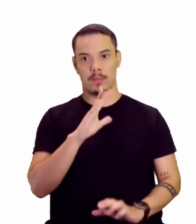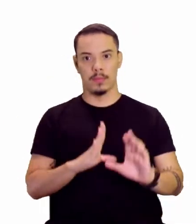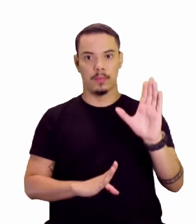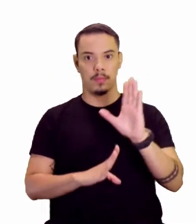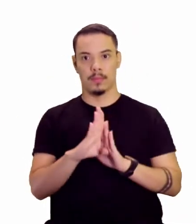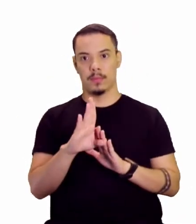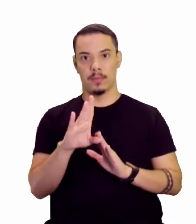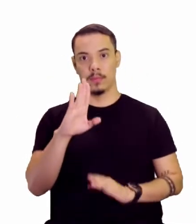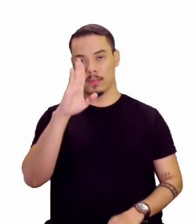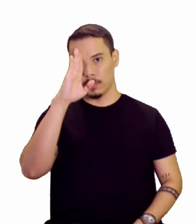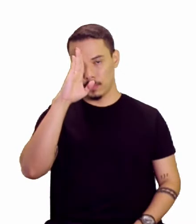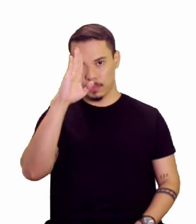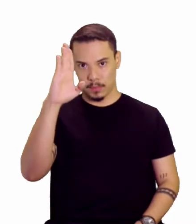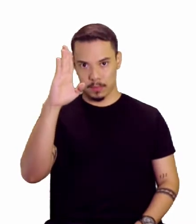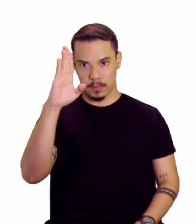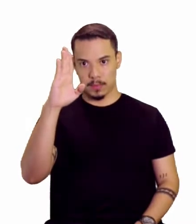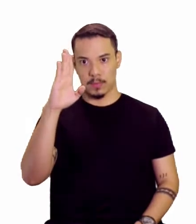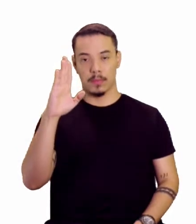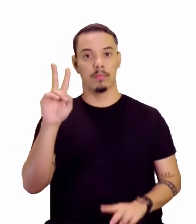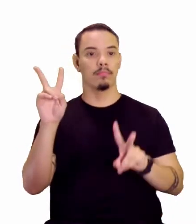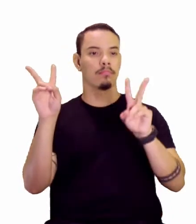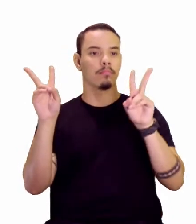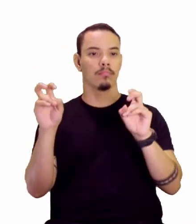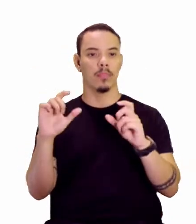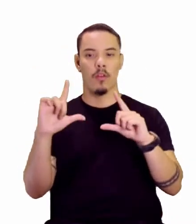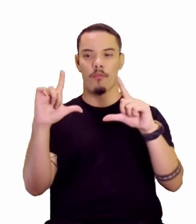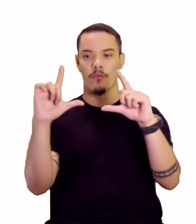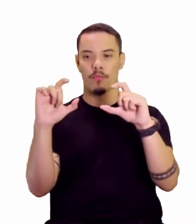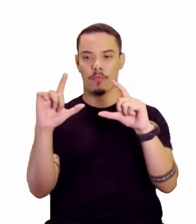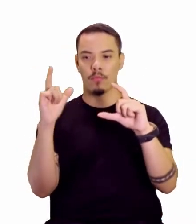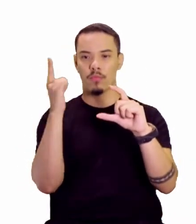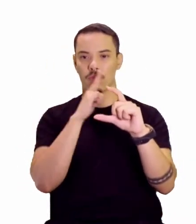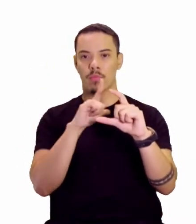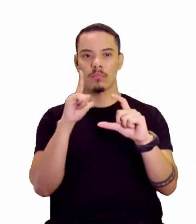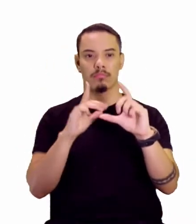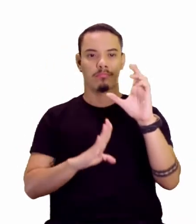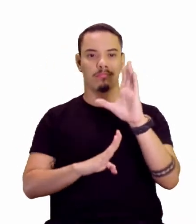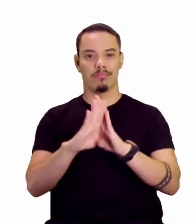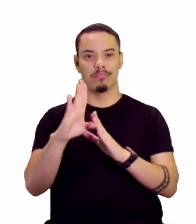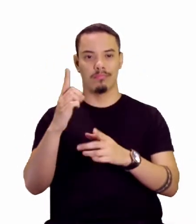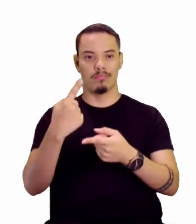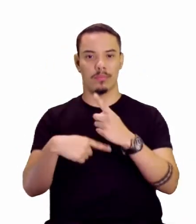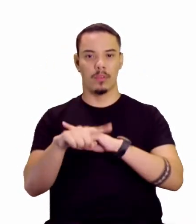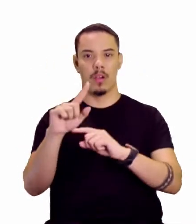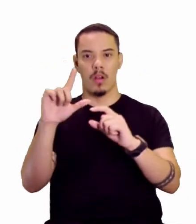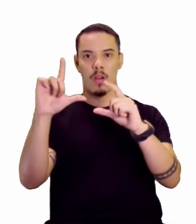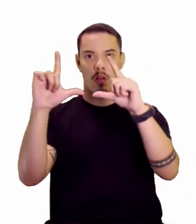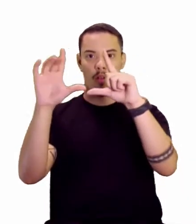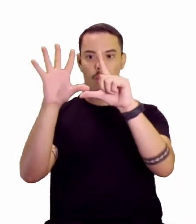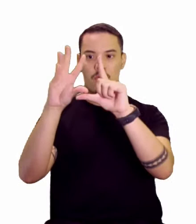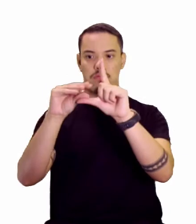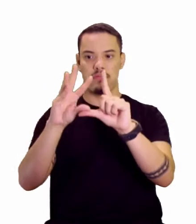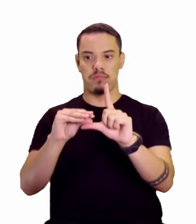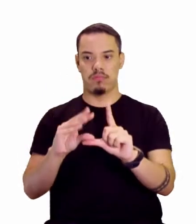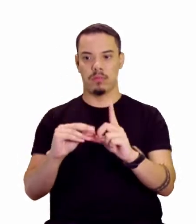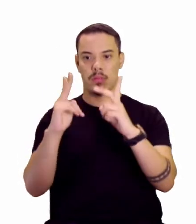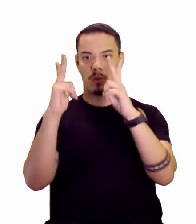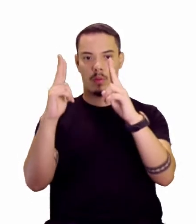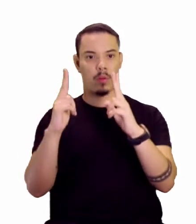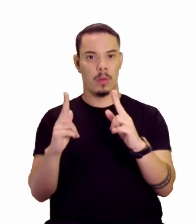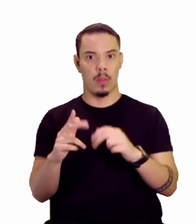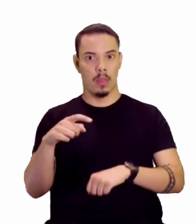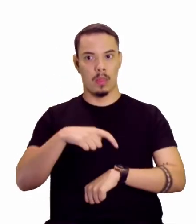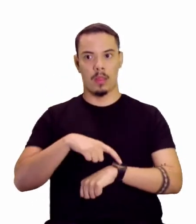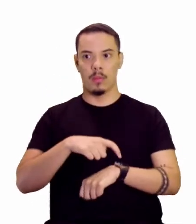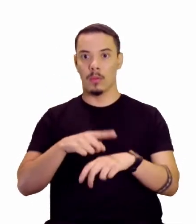Décio? Isso. Supondo que a fotografia está disparando as fotos no intervalo igual de tempo, né?